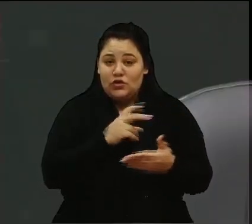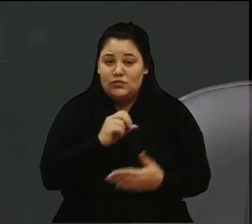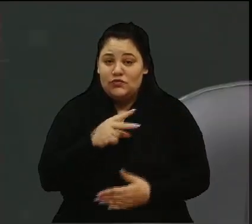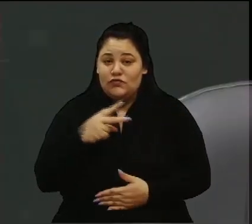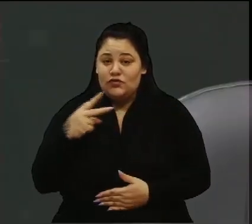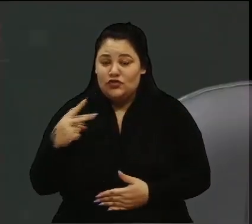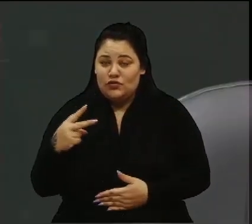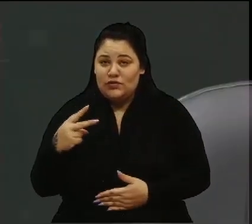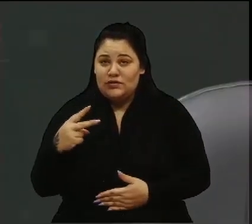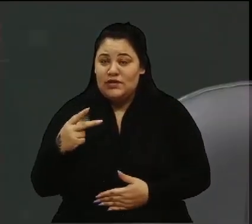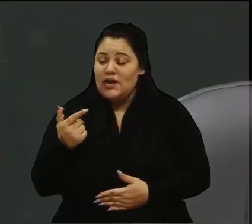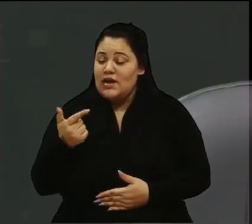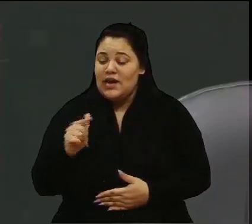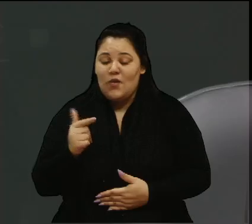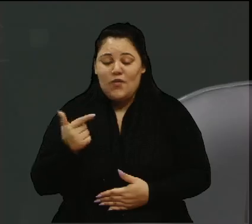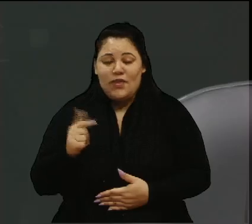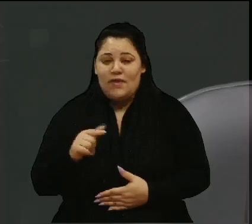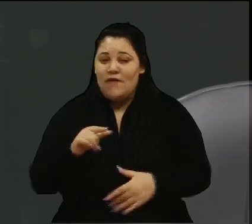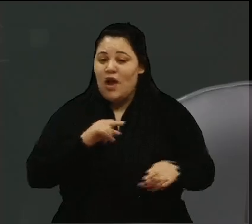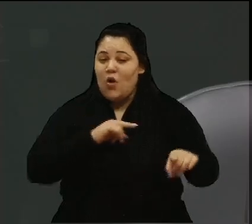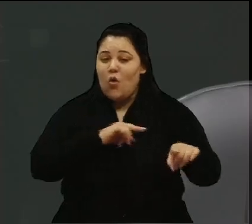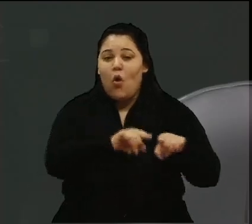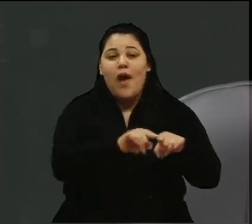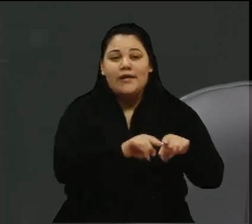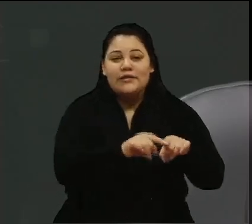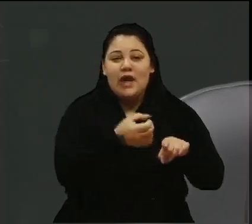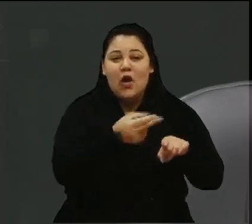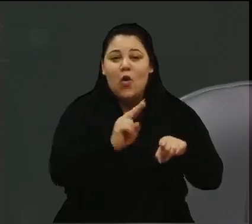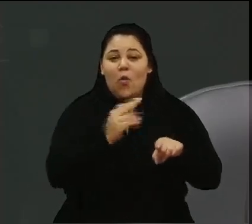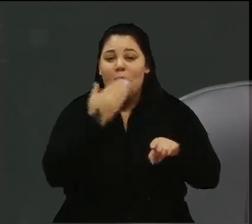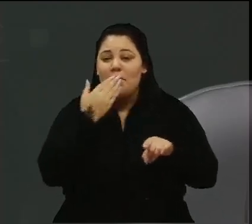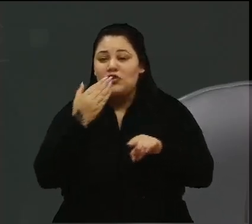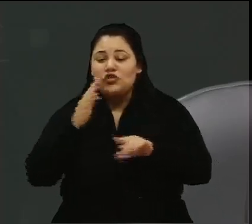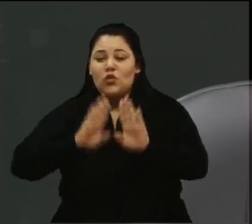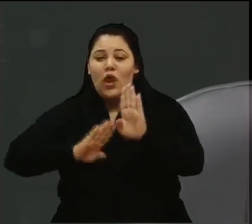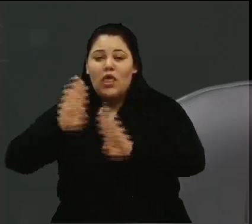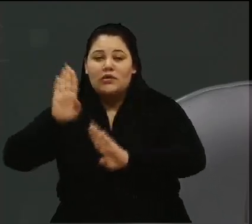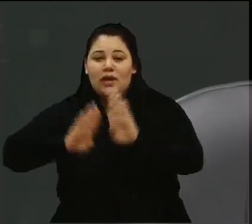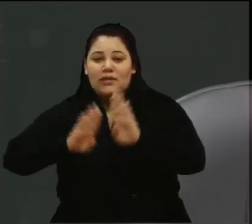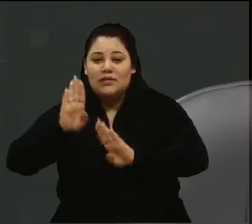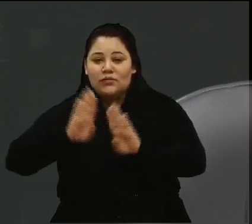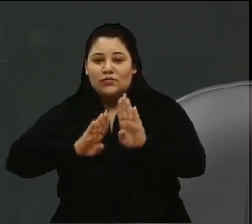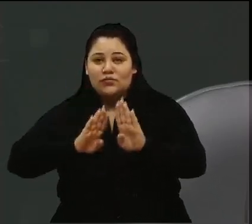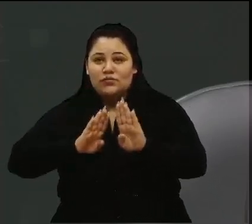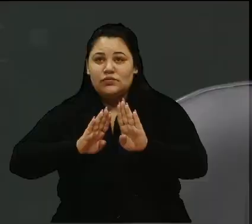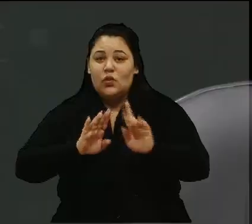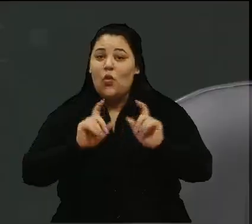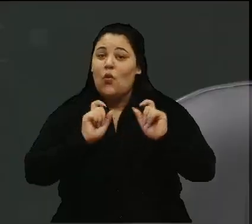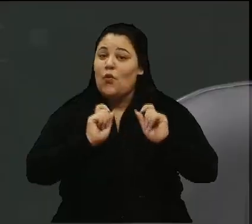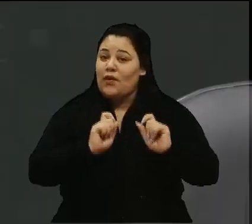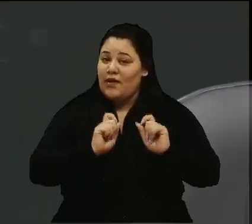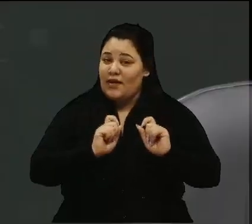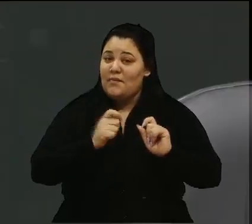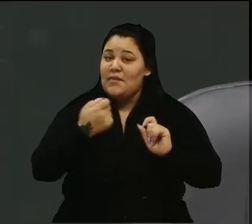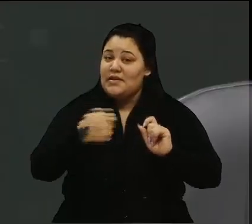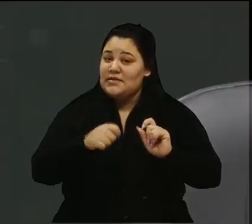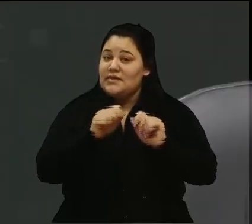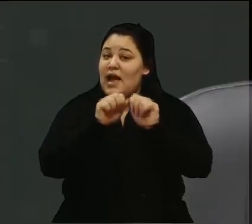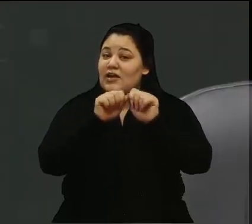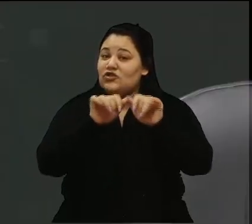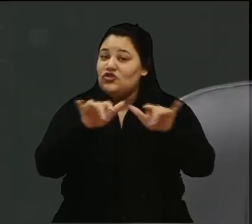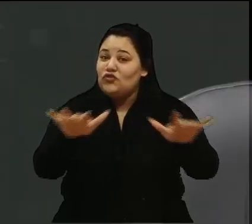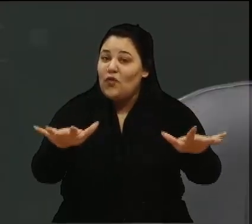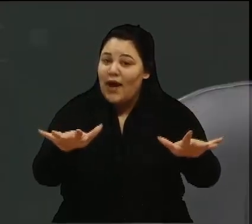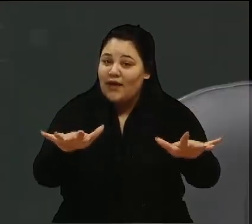o processo de concorrência ou licitação, o que deve ser amplamente divulgado, porque nós